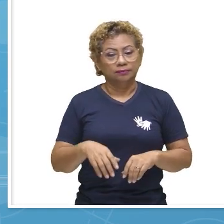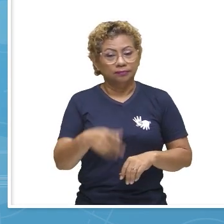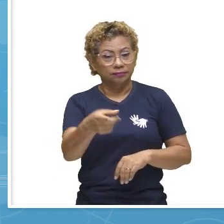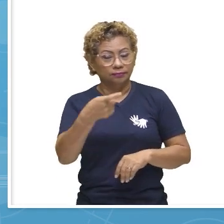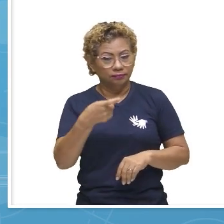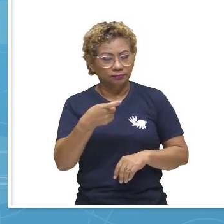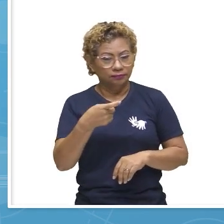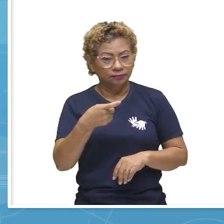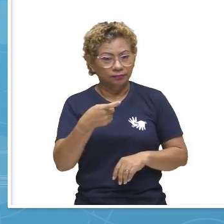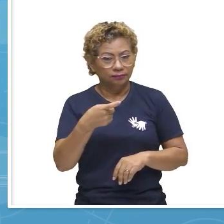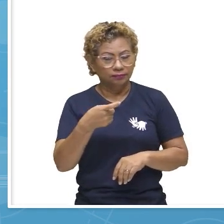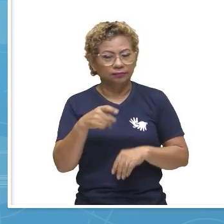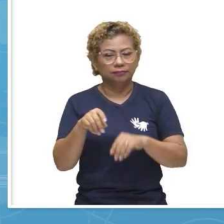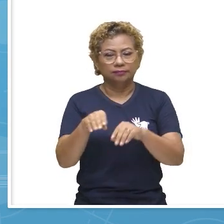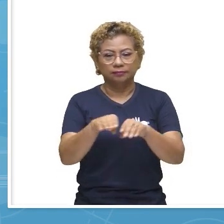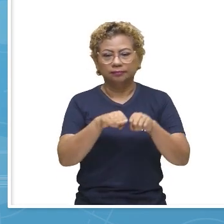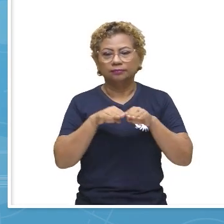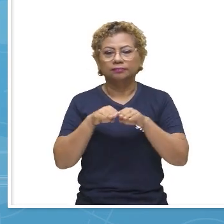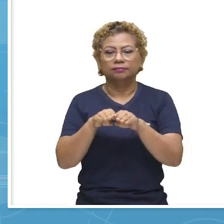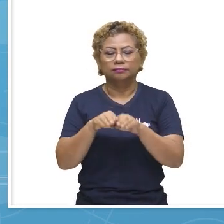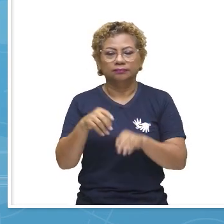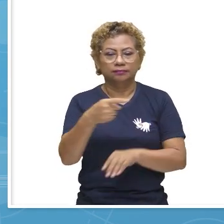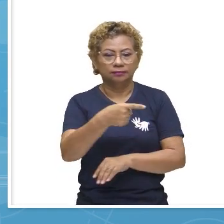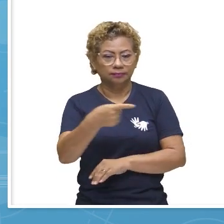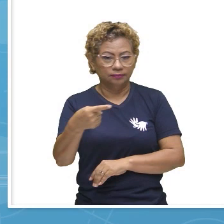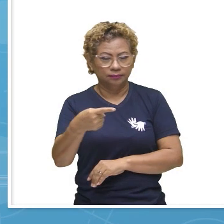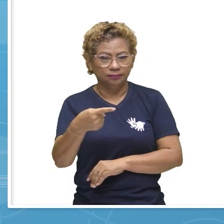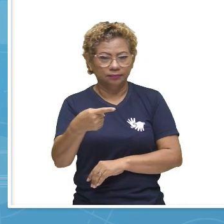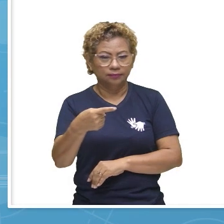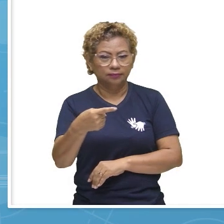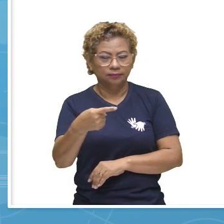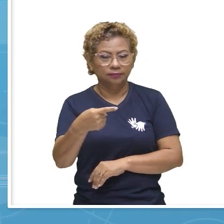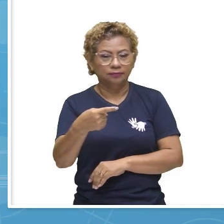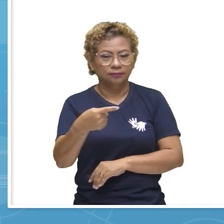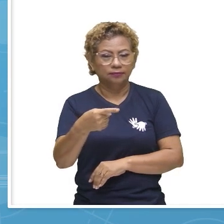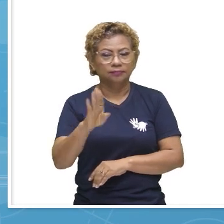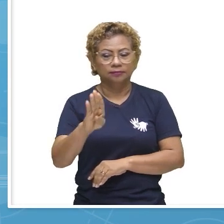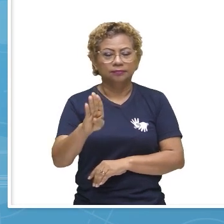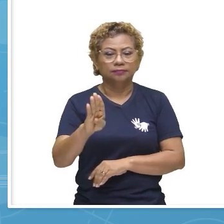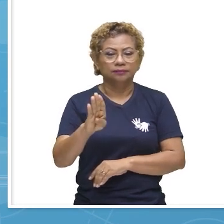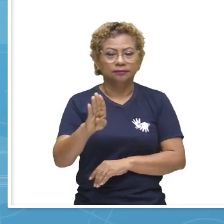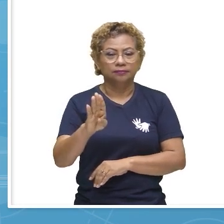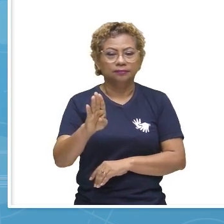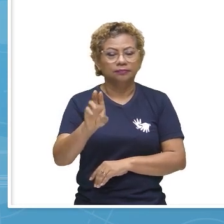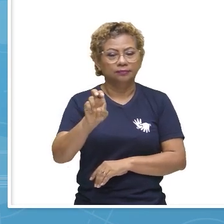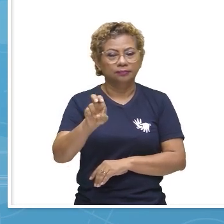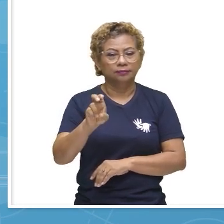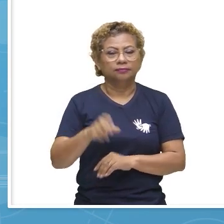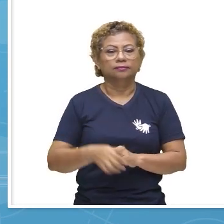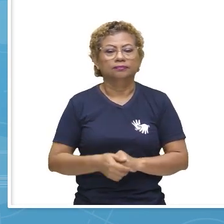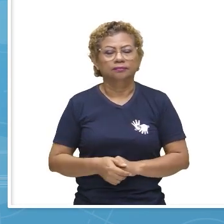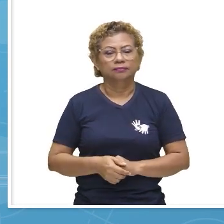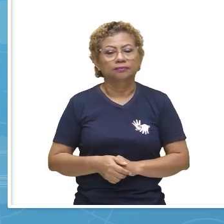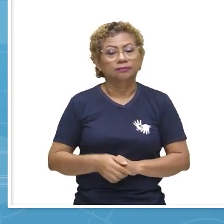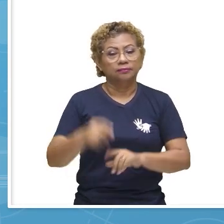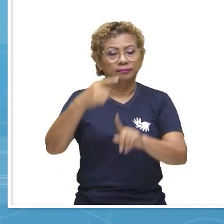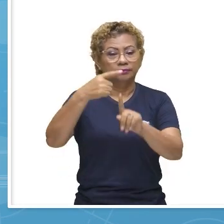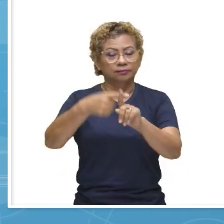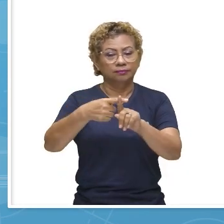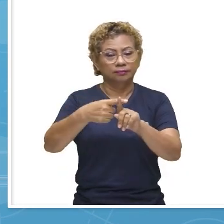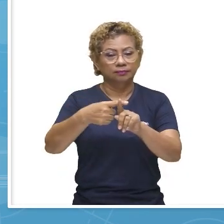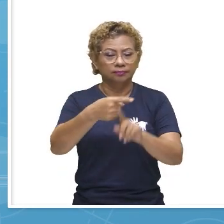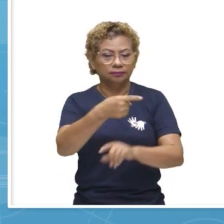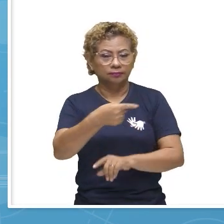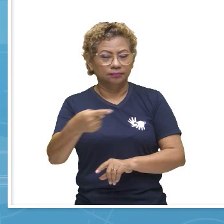a menos b. Então, eu vou colocar menos e o coeficiente b, que é 5, mais ou menos